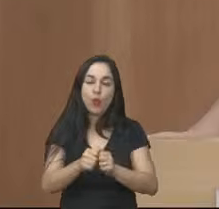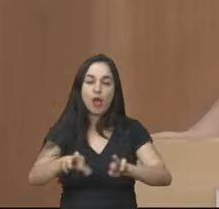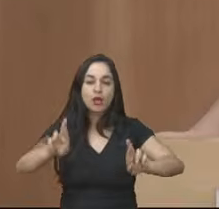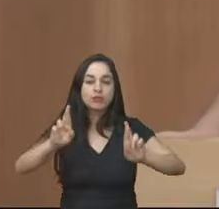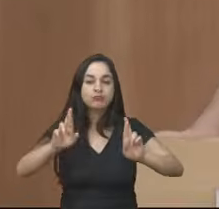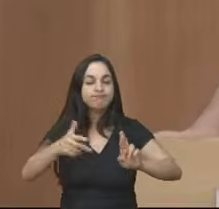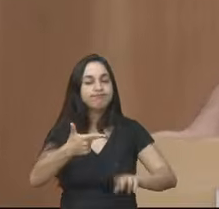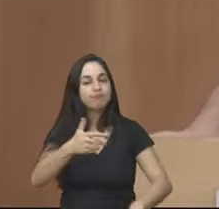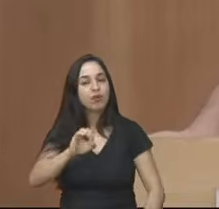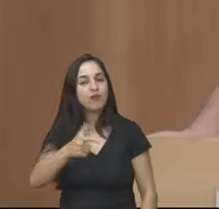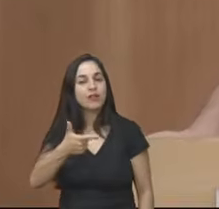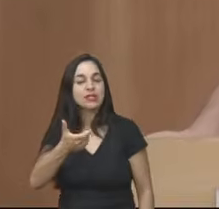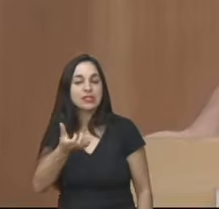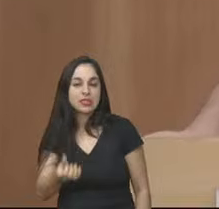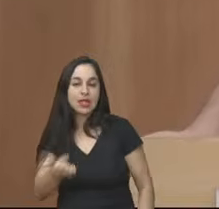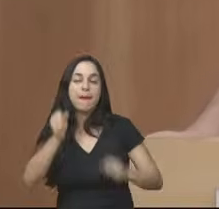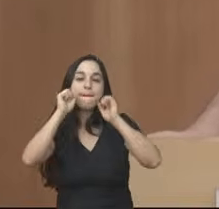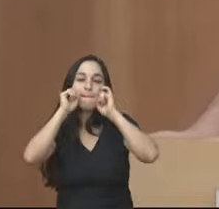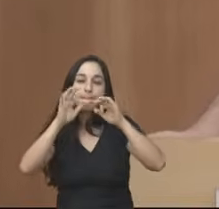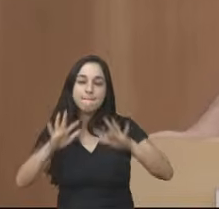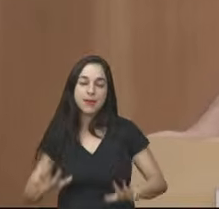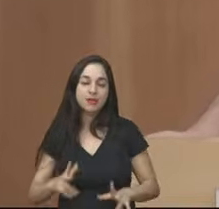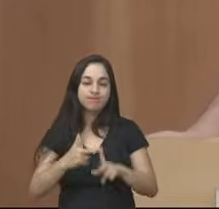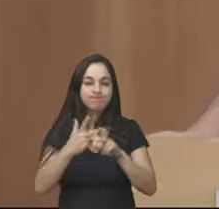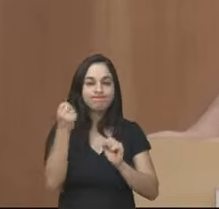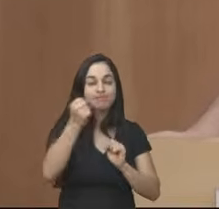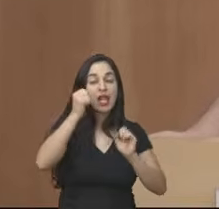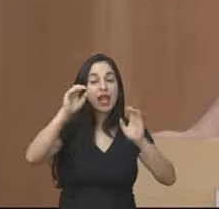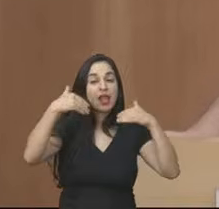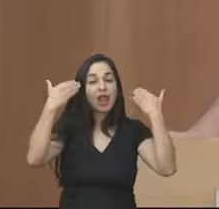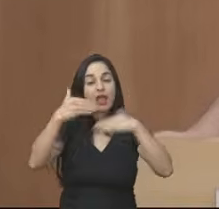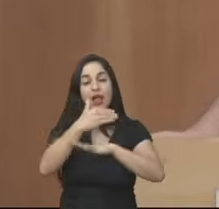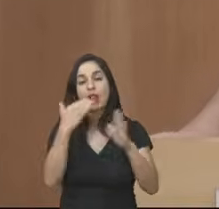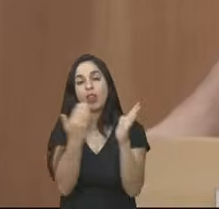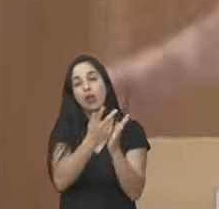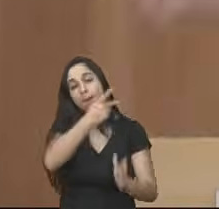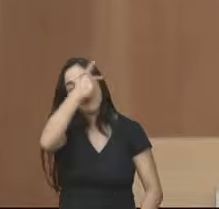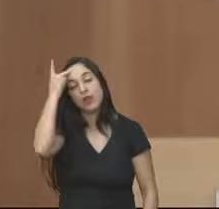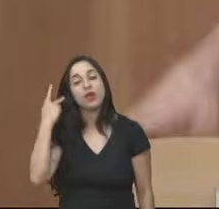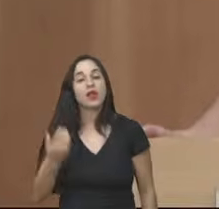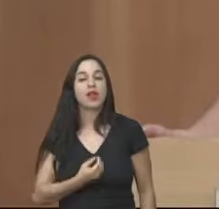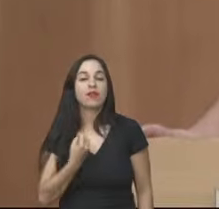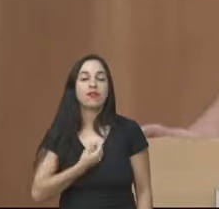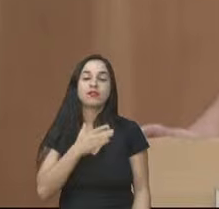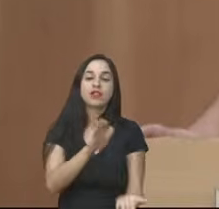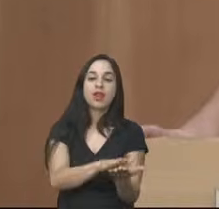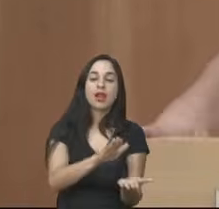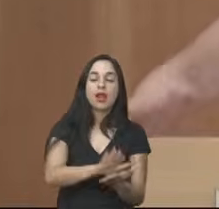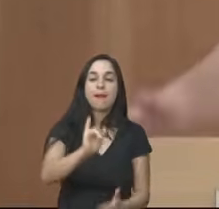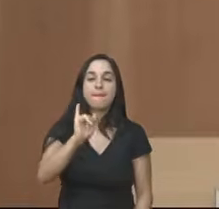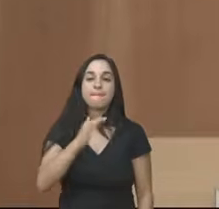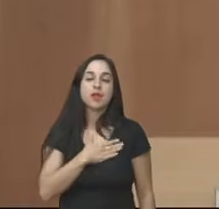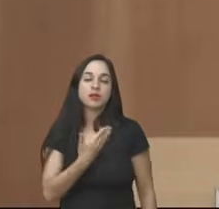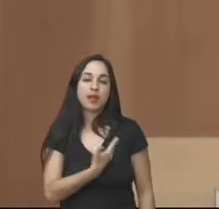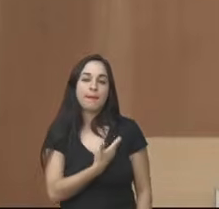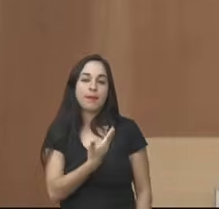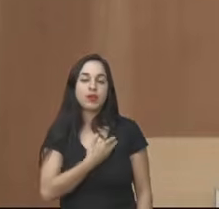2026 de muitas bênçãos, muito sucesso e muita alegria para todo morador de Jacareí, para os meus colegas vereadores, para os